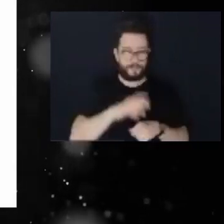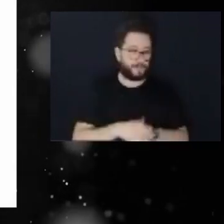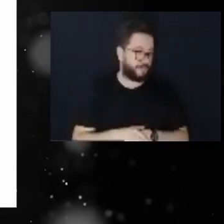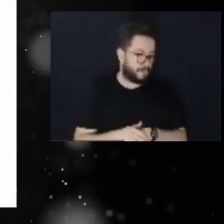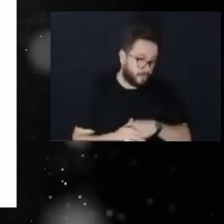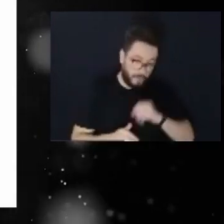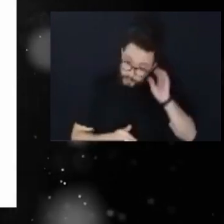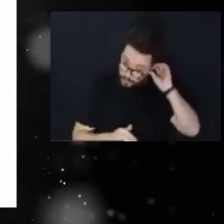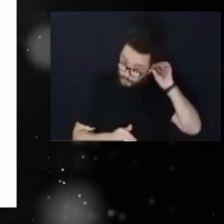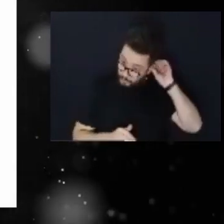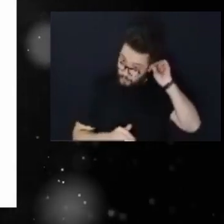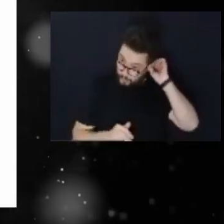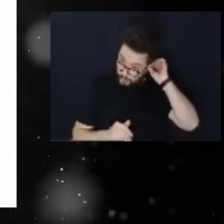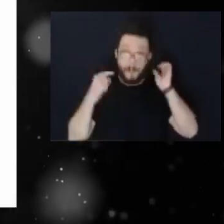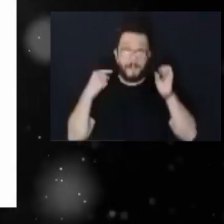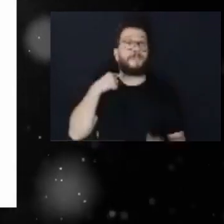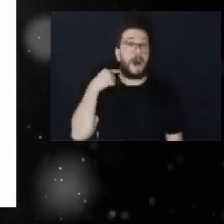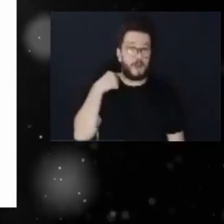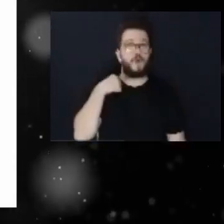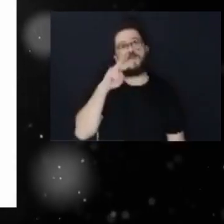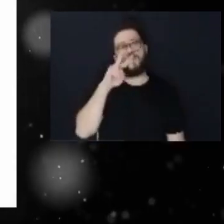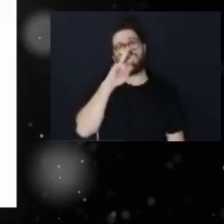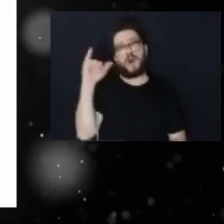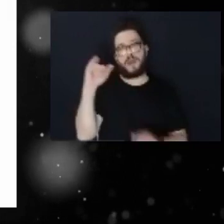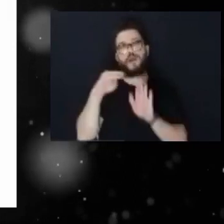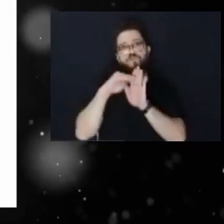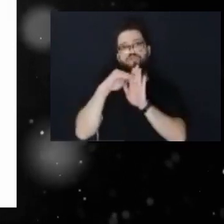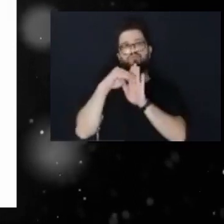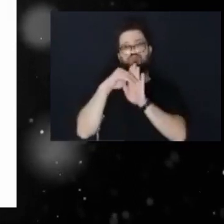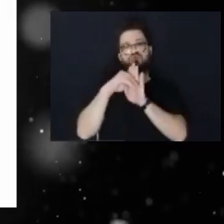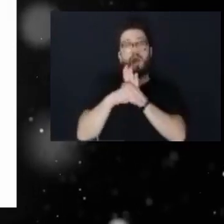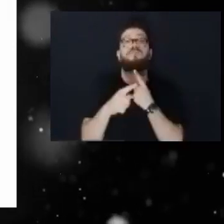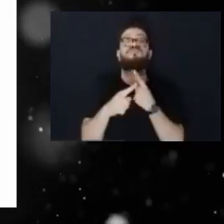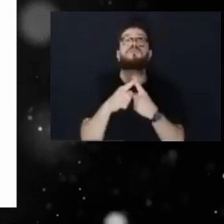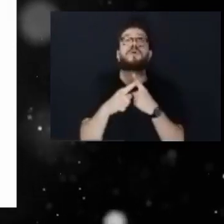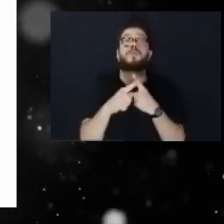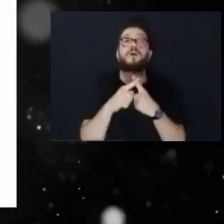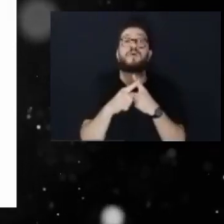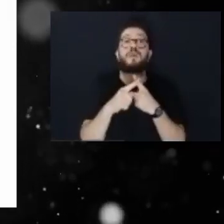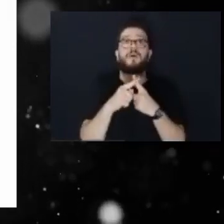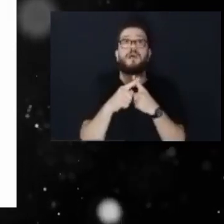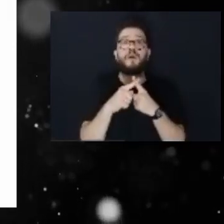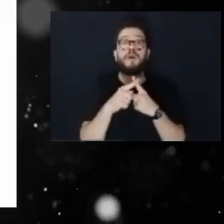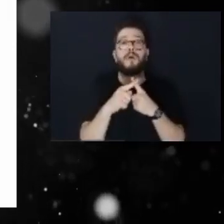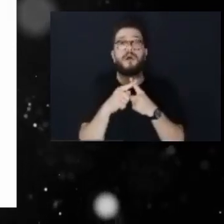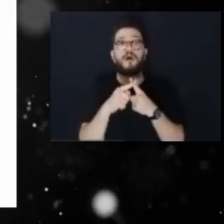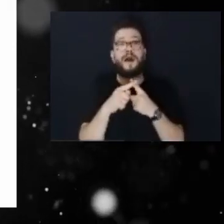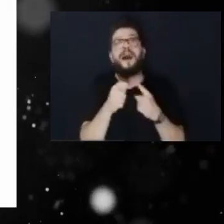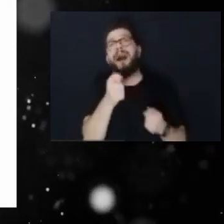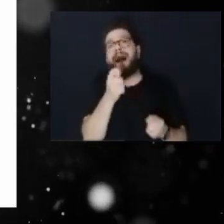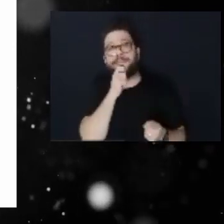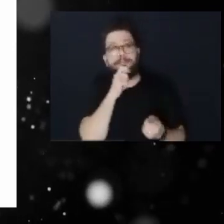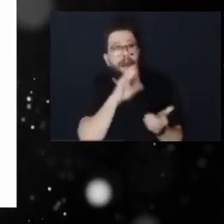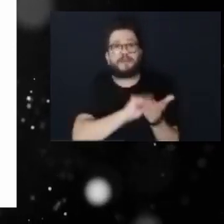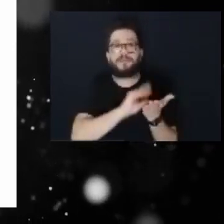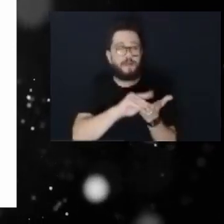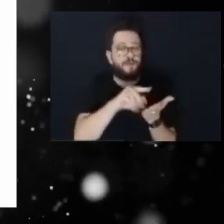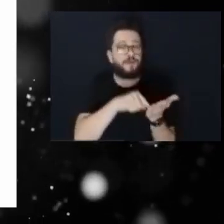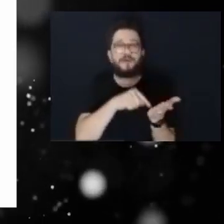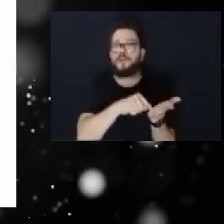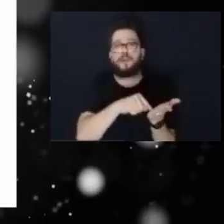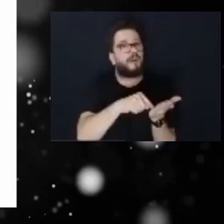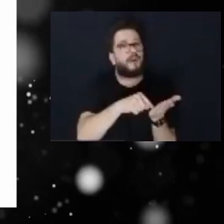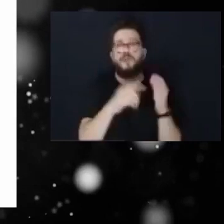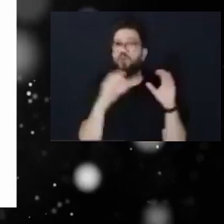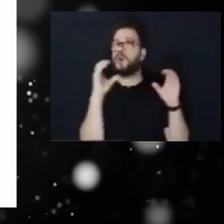isso, deixo claro, pode ser por conta de dados nublados, e esses dados precisam ser colocados de